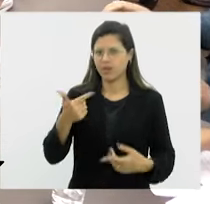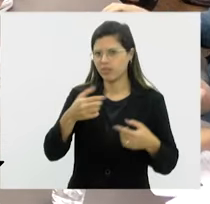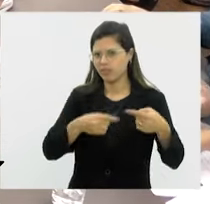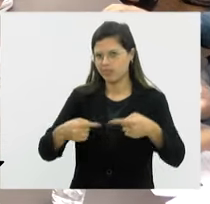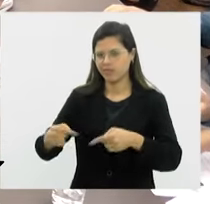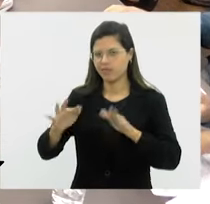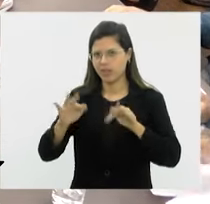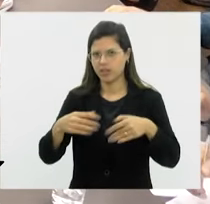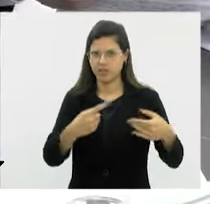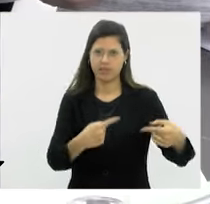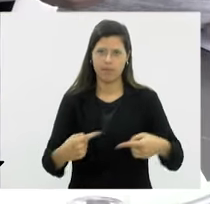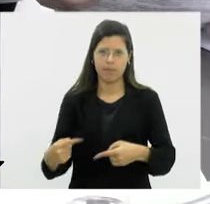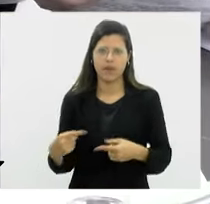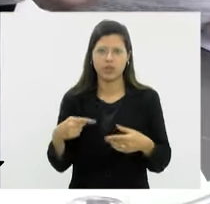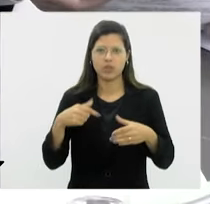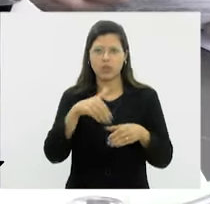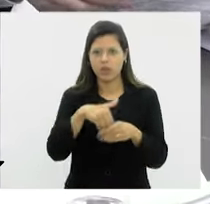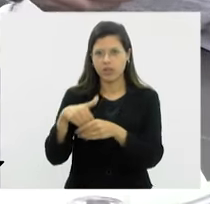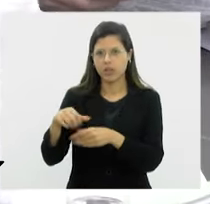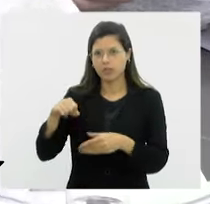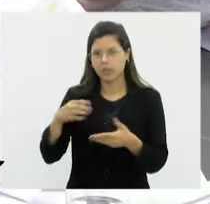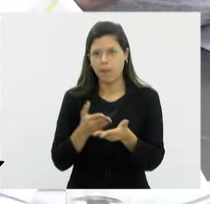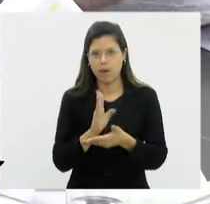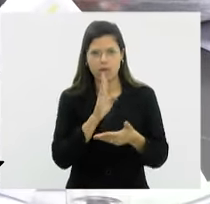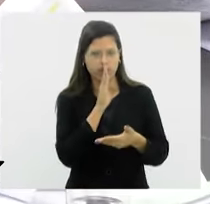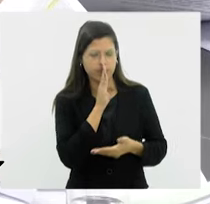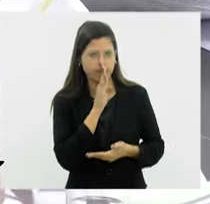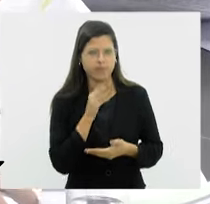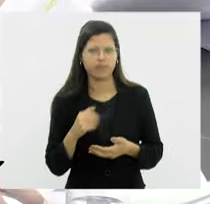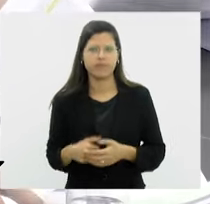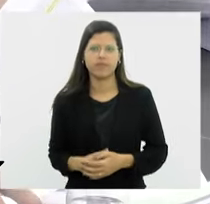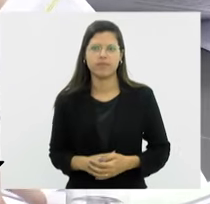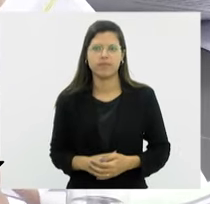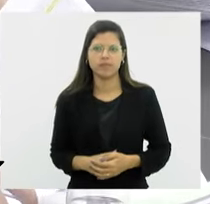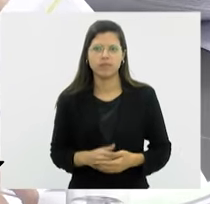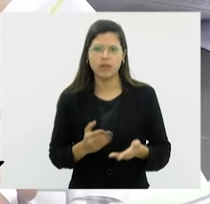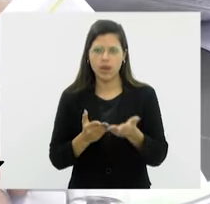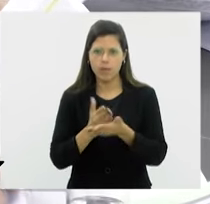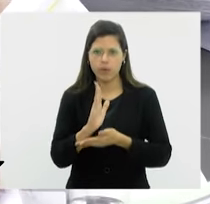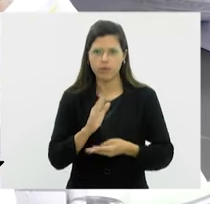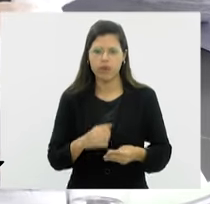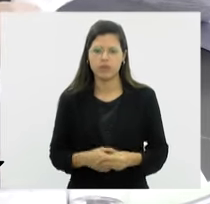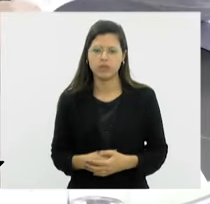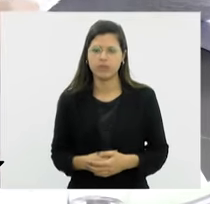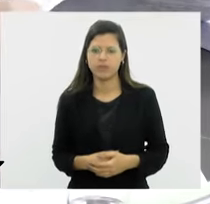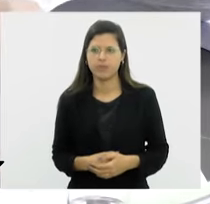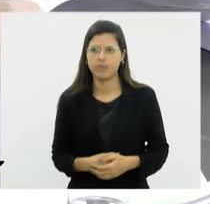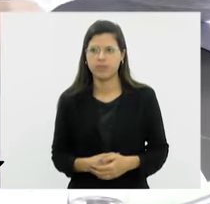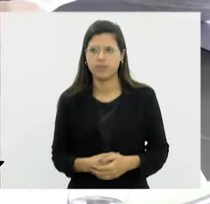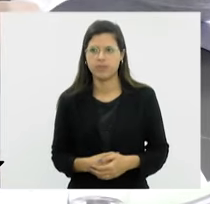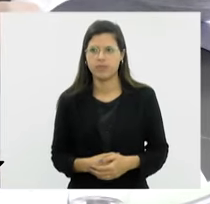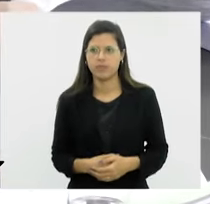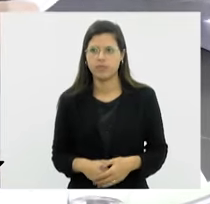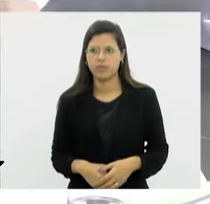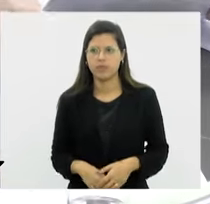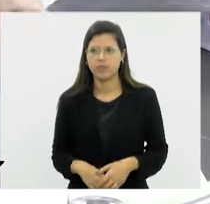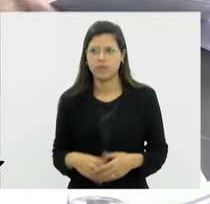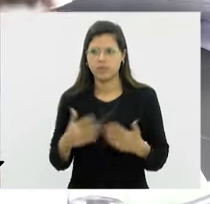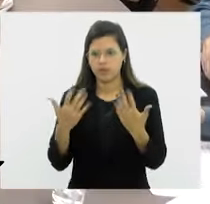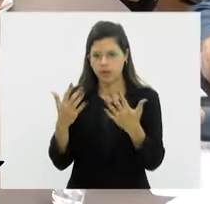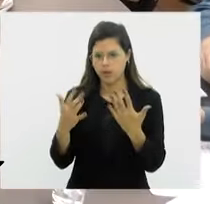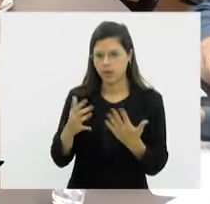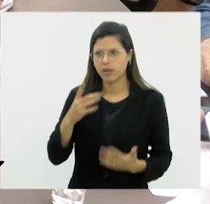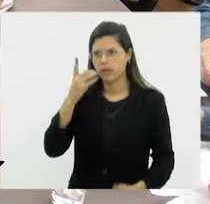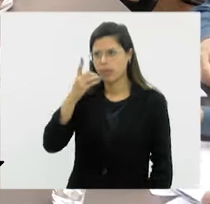discutir, encerrada a discussão. Em votação, senhores que aprovam, permaneçam como estão. Aprovado. Só agradecer, presidente. Obrigado. Parabéns, deputado